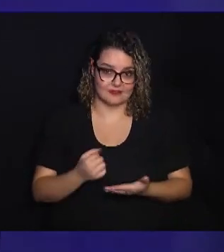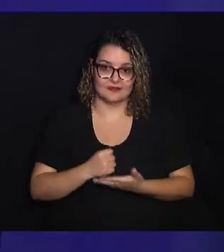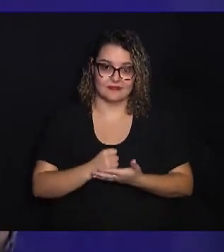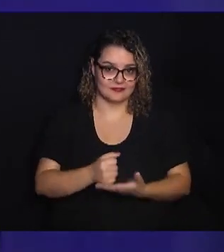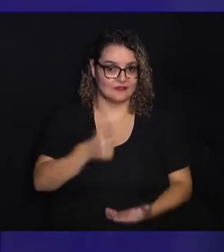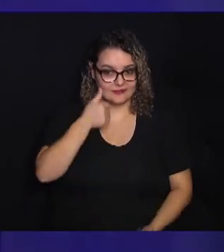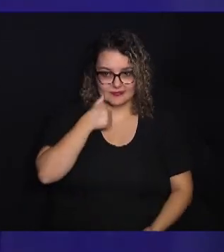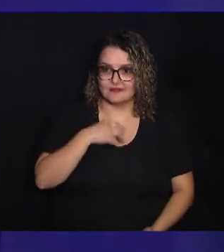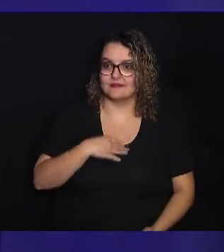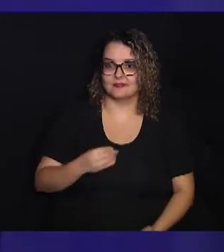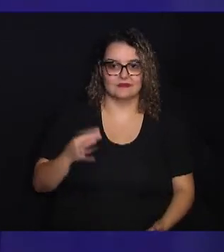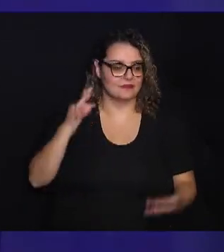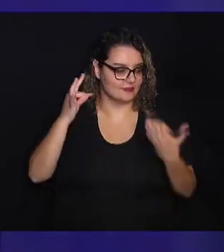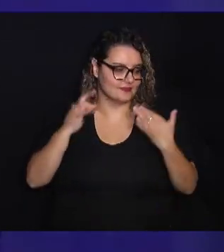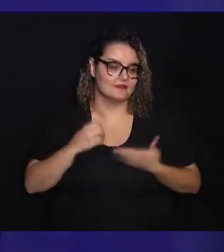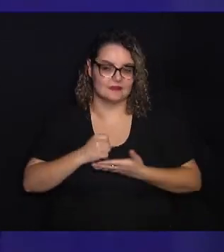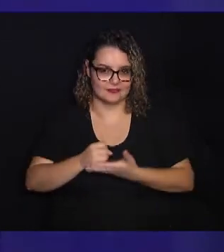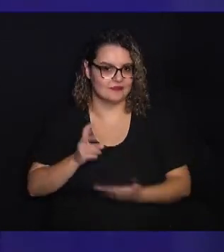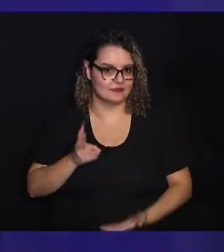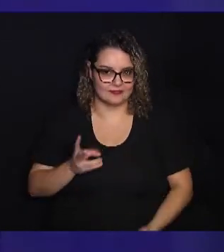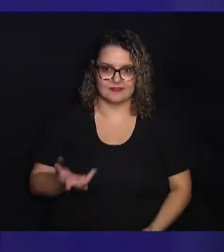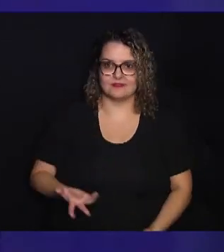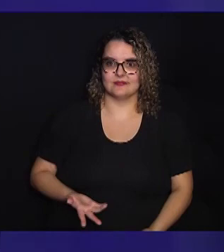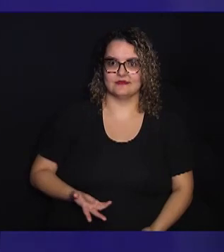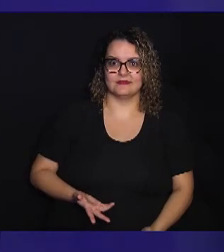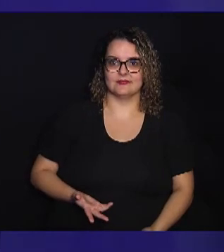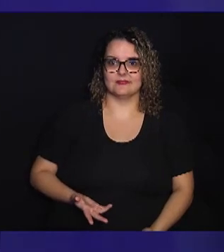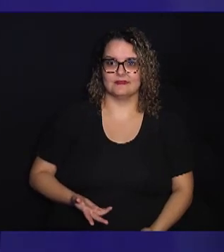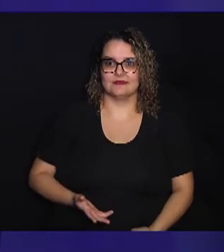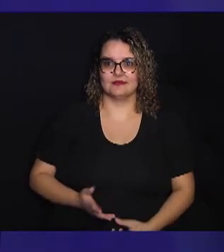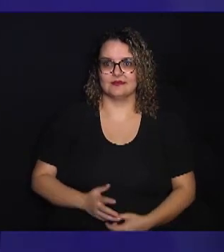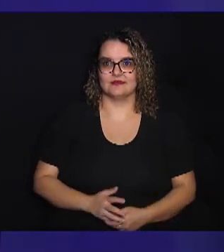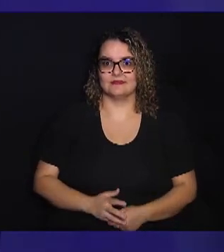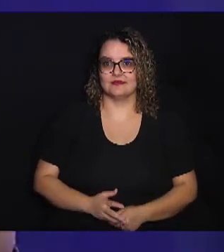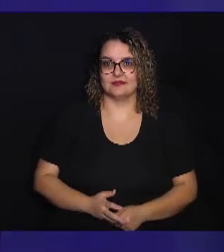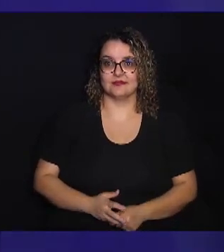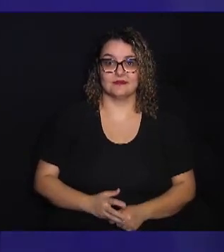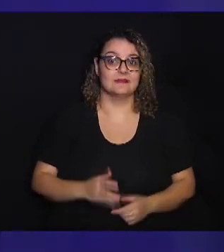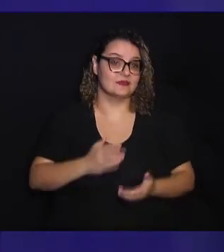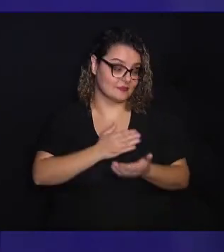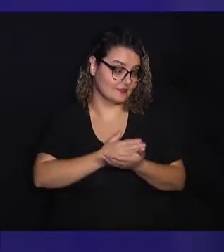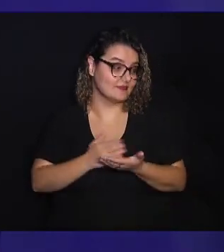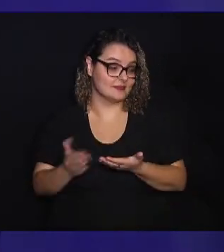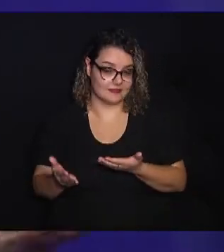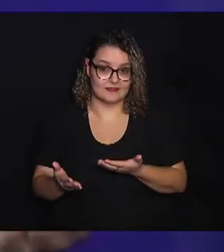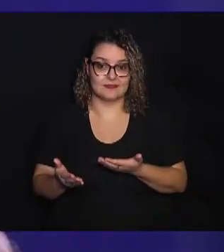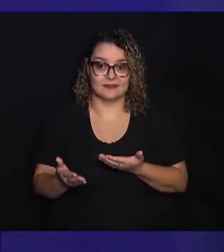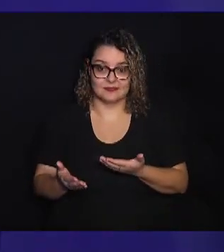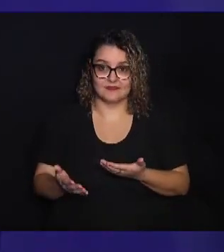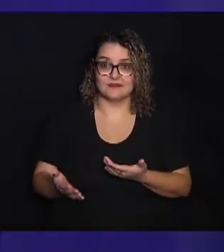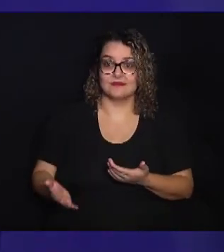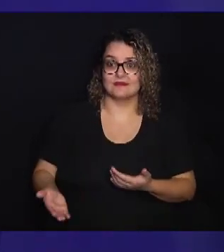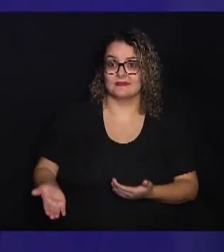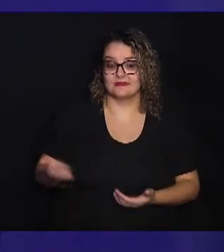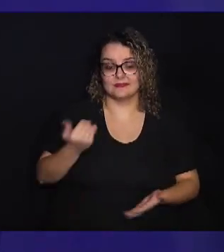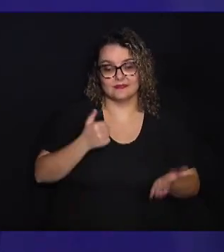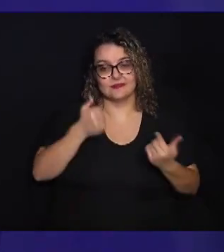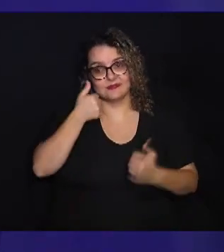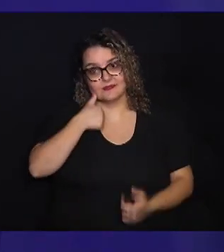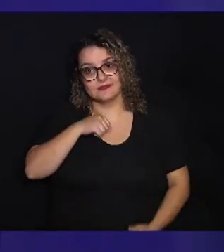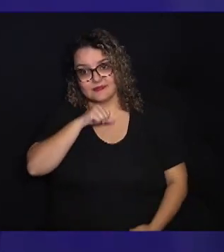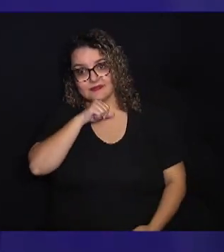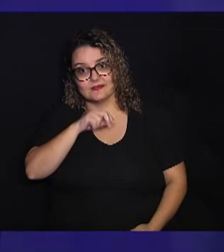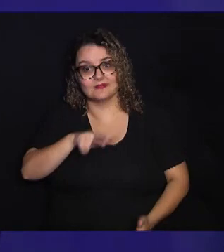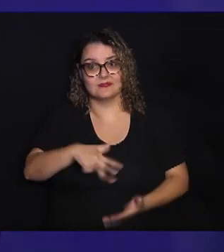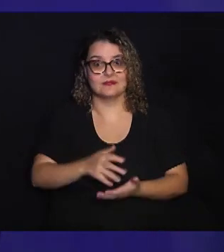a filha nas terapias e tal, e de repente a gente começou a puxar todas as mães para dançar, e